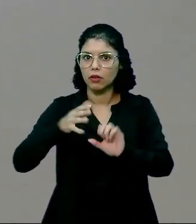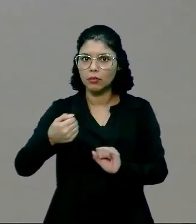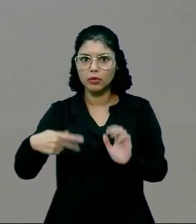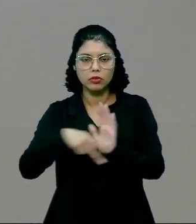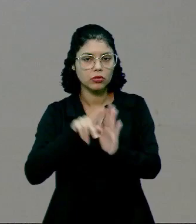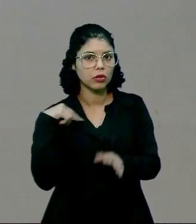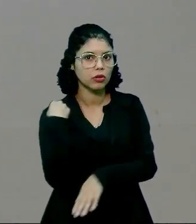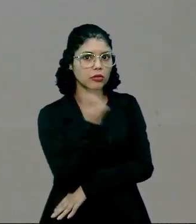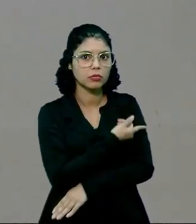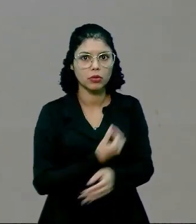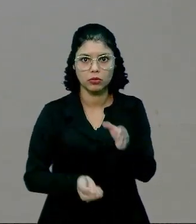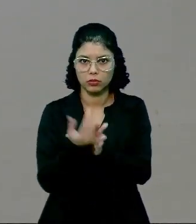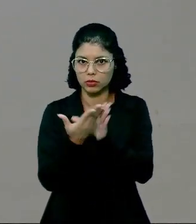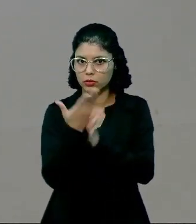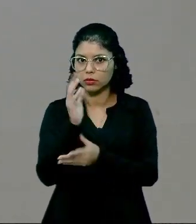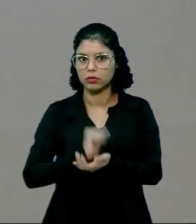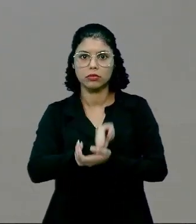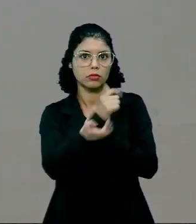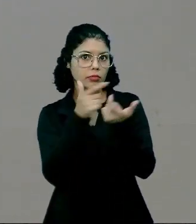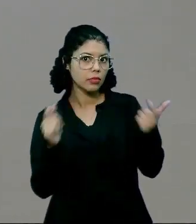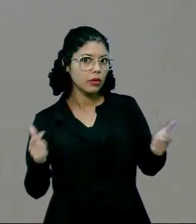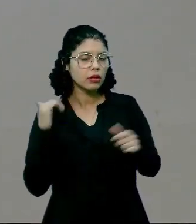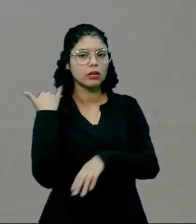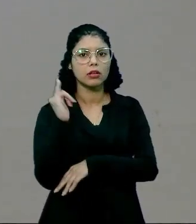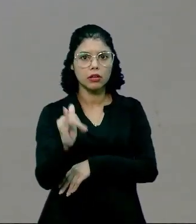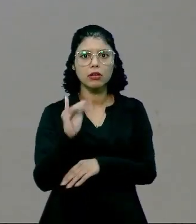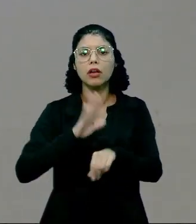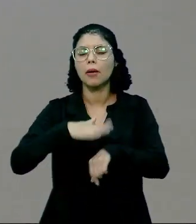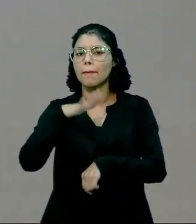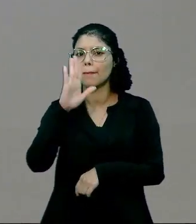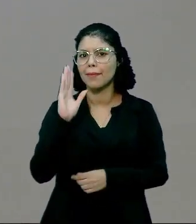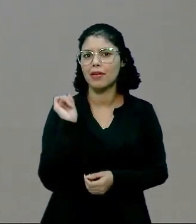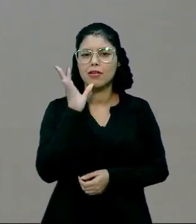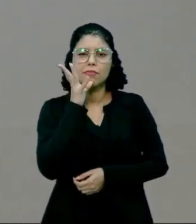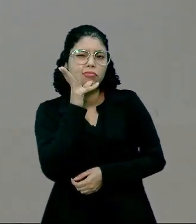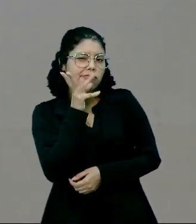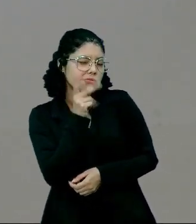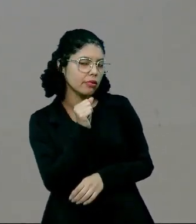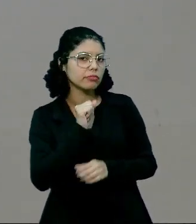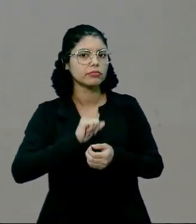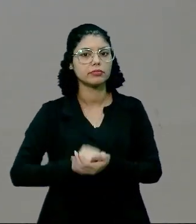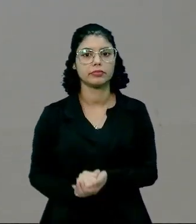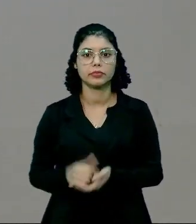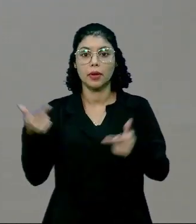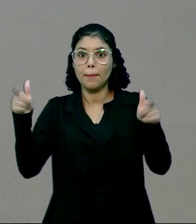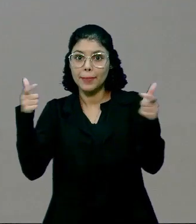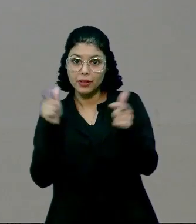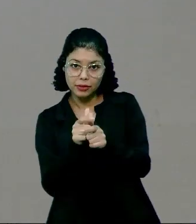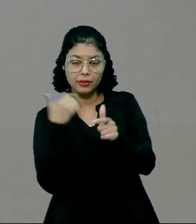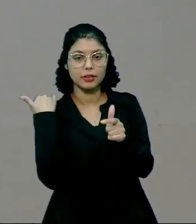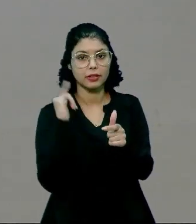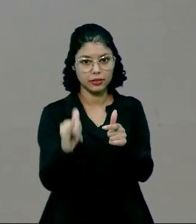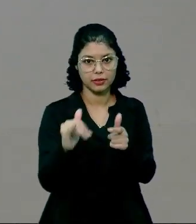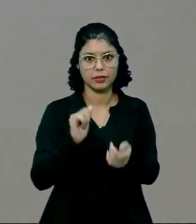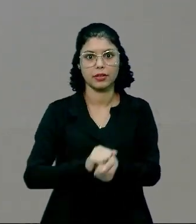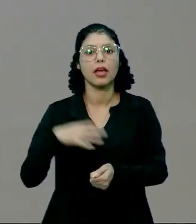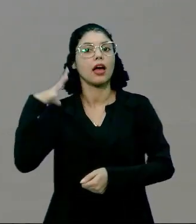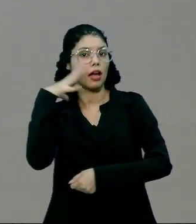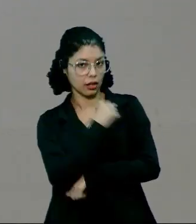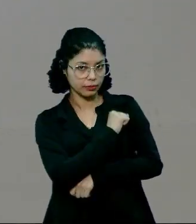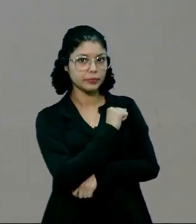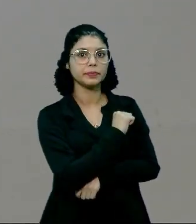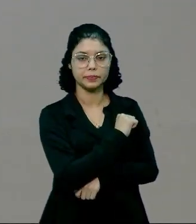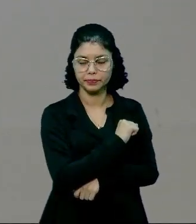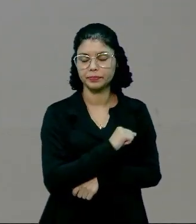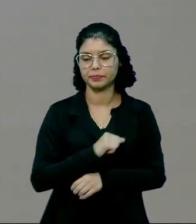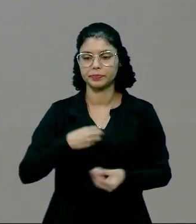formação do nosso produto quanto maior a energia mais lenta a nossa reação quanto menor a energia mais rápida